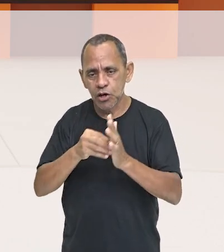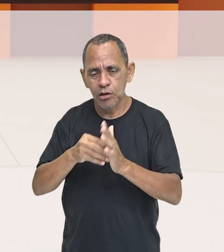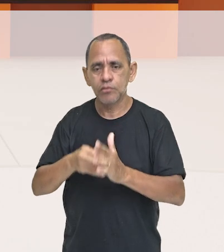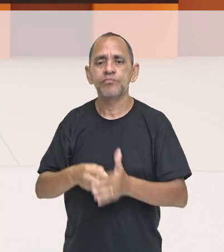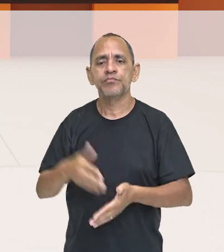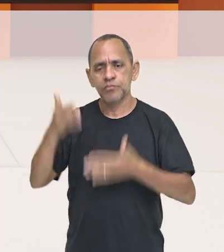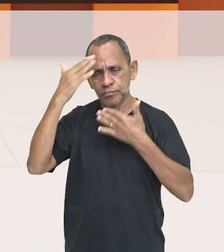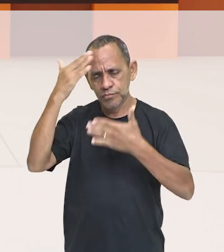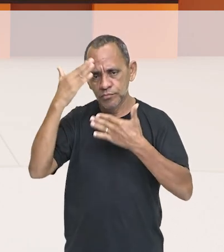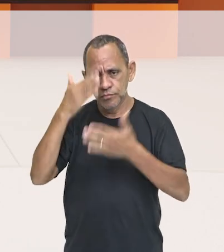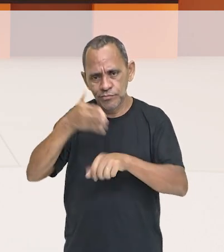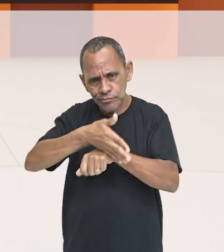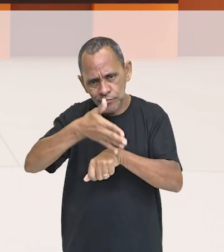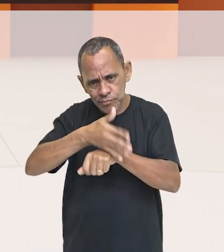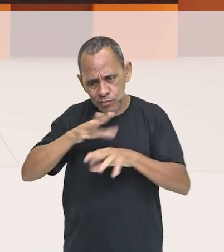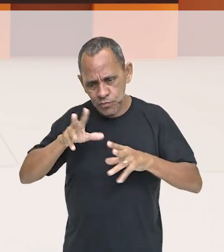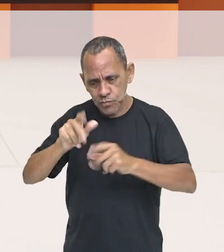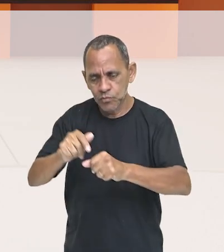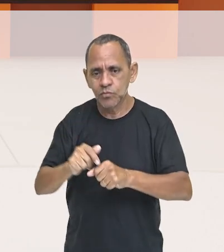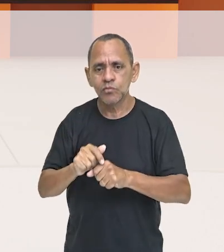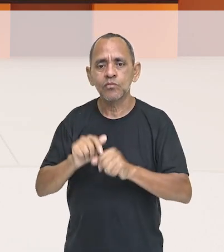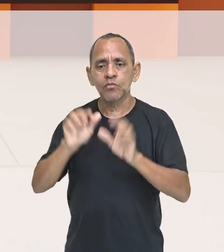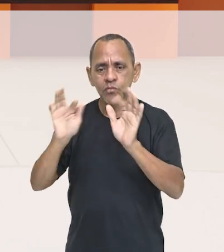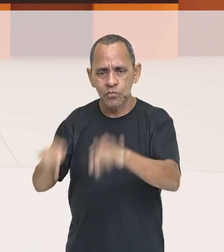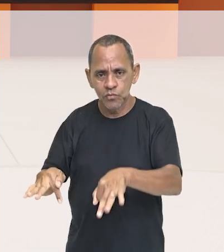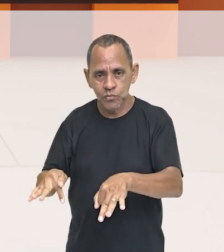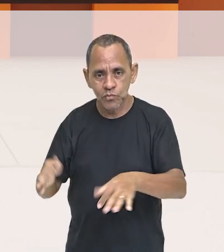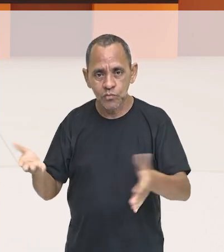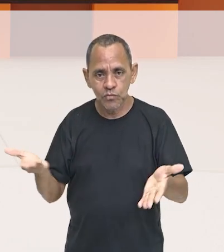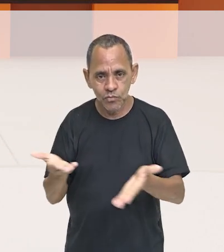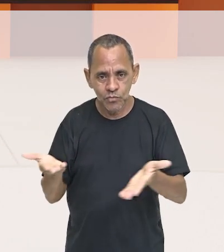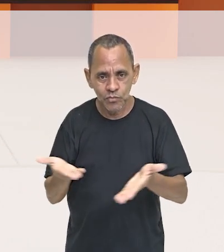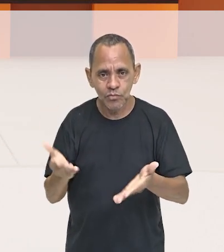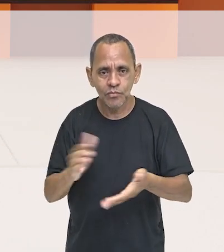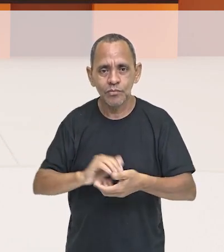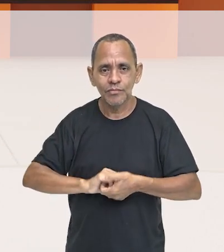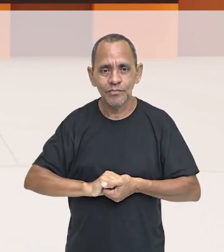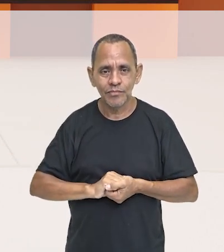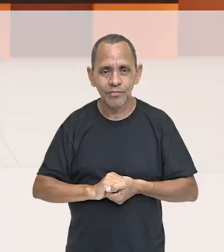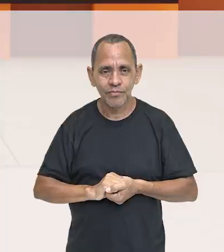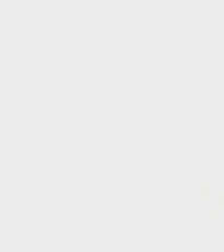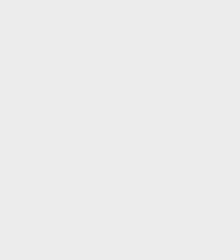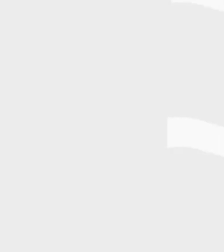obrigado pela participação de todos. Ficamos por aqui e nos vemos na próxima aula.